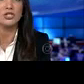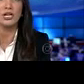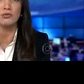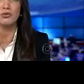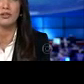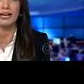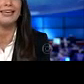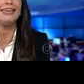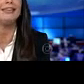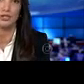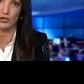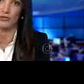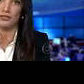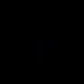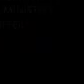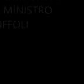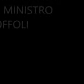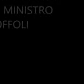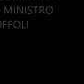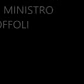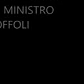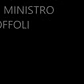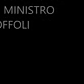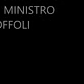dois deixaram de ficar inelegíveis.